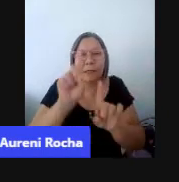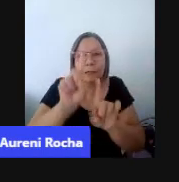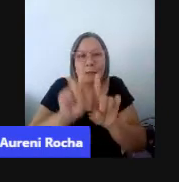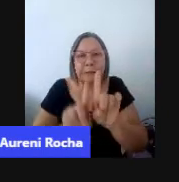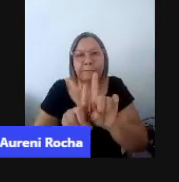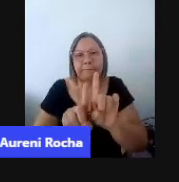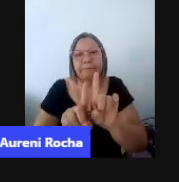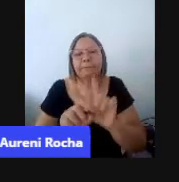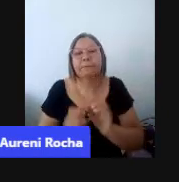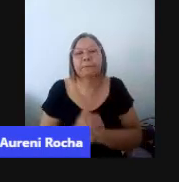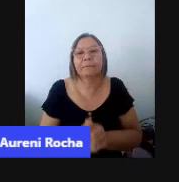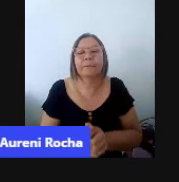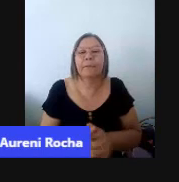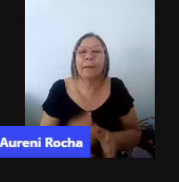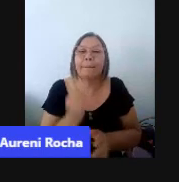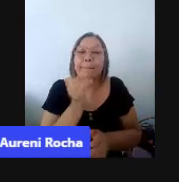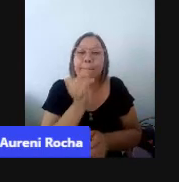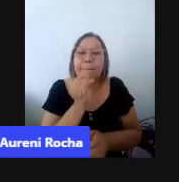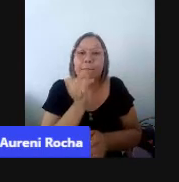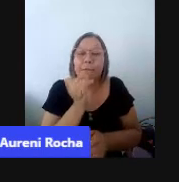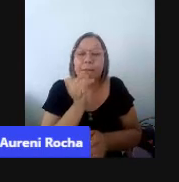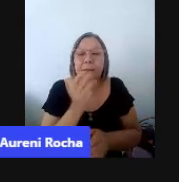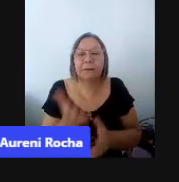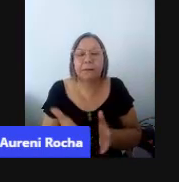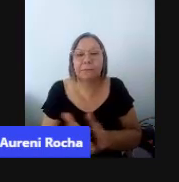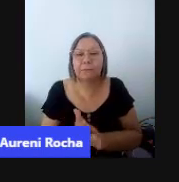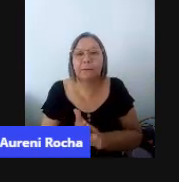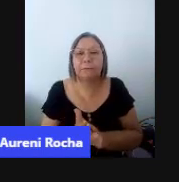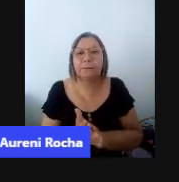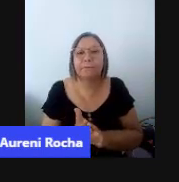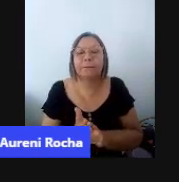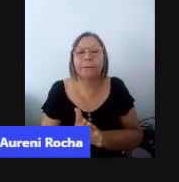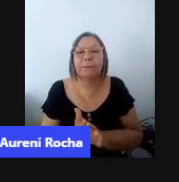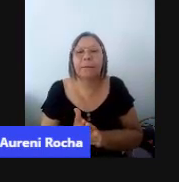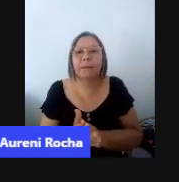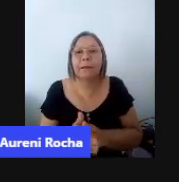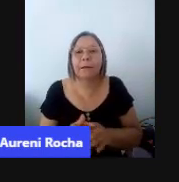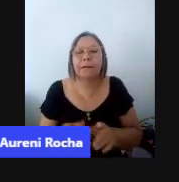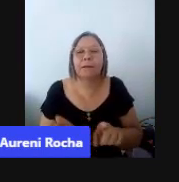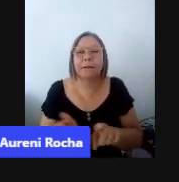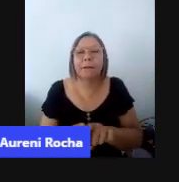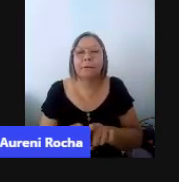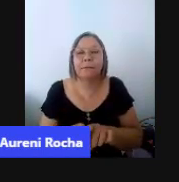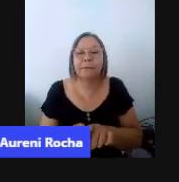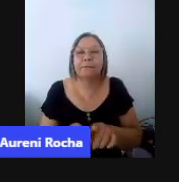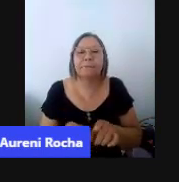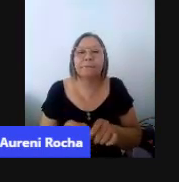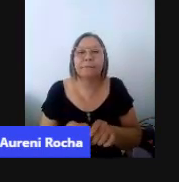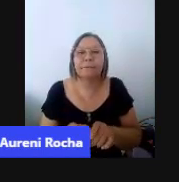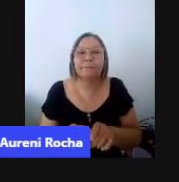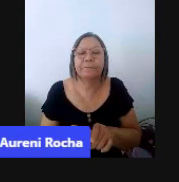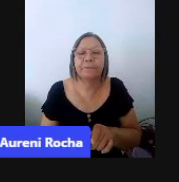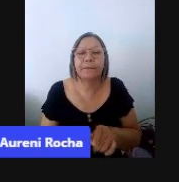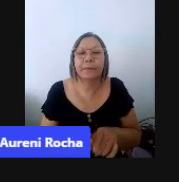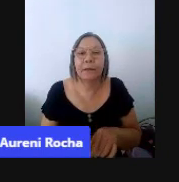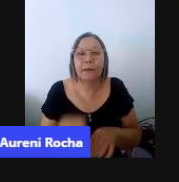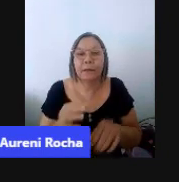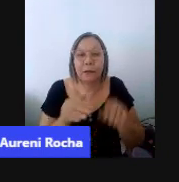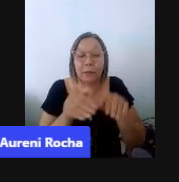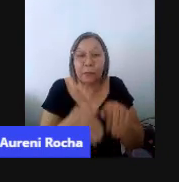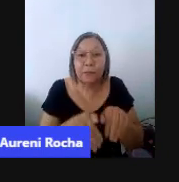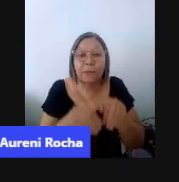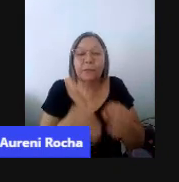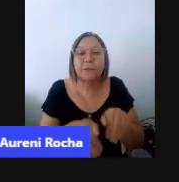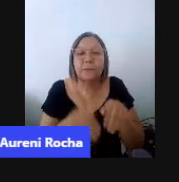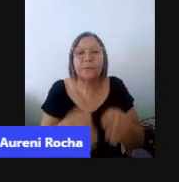Para dar um exemplo, o tatu galinha, o que a gente chama também de tatu liso, por exemplo, que é um tatu que é muitas